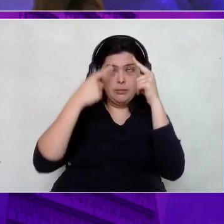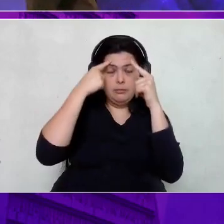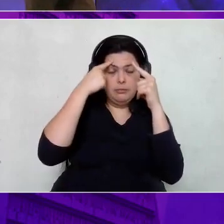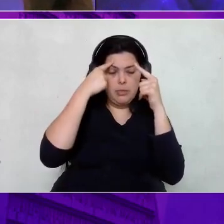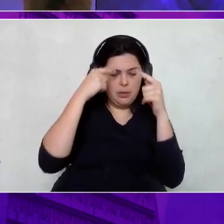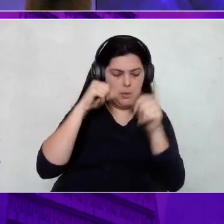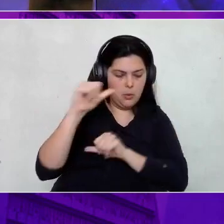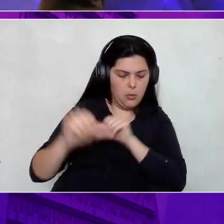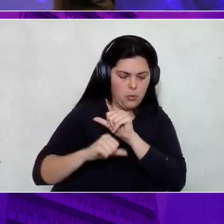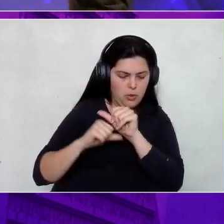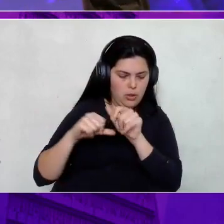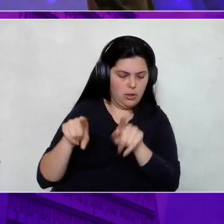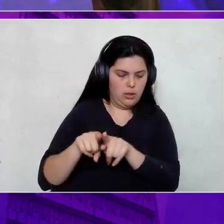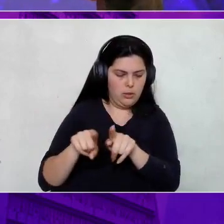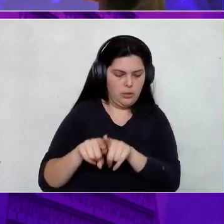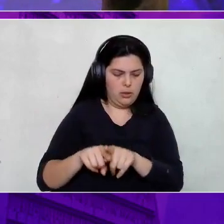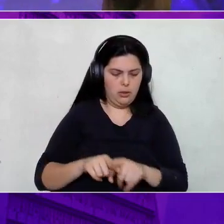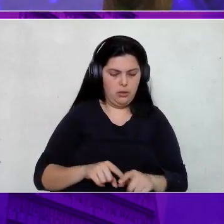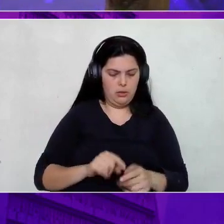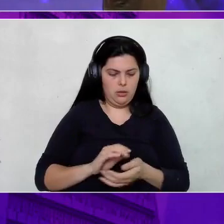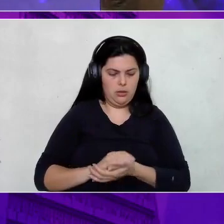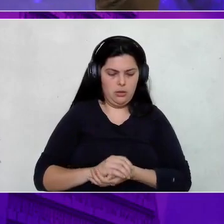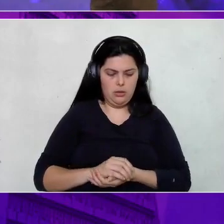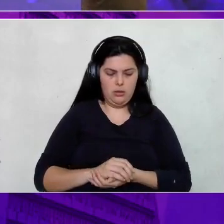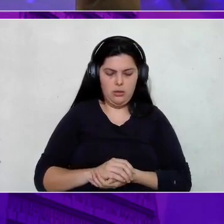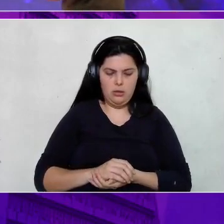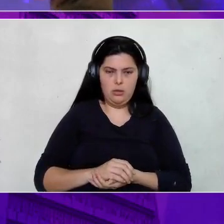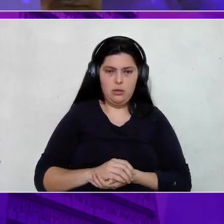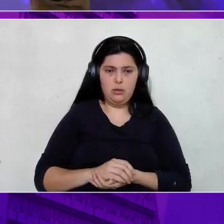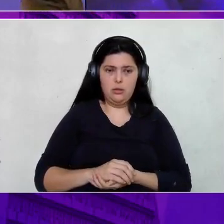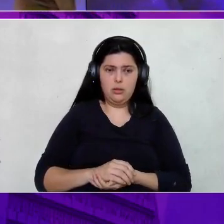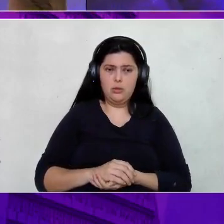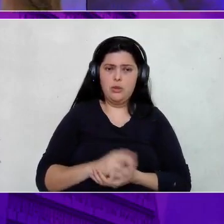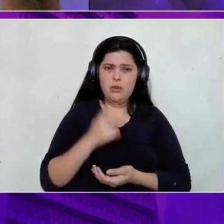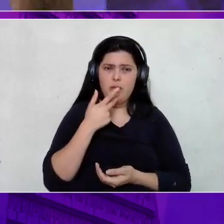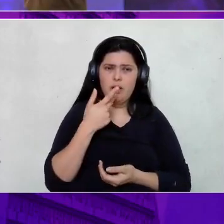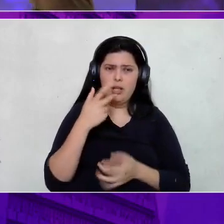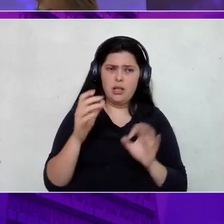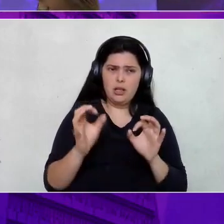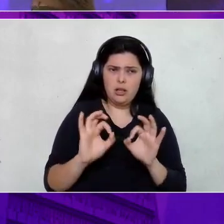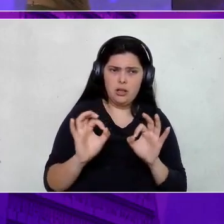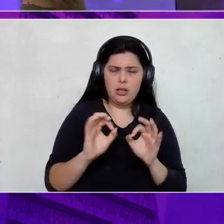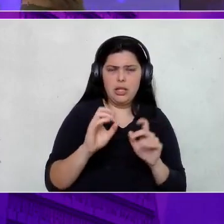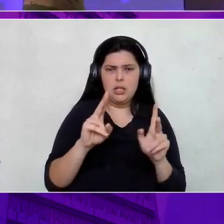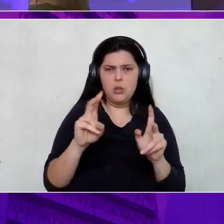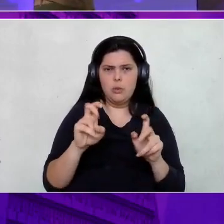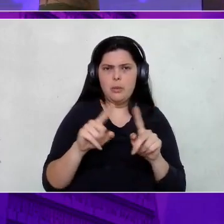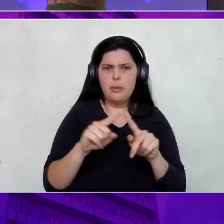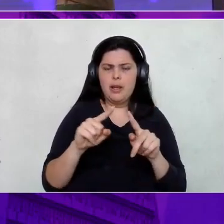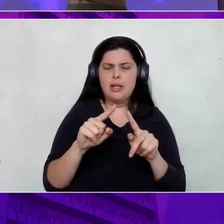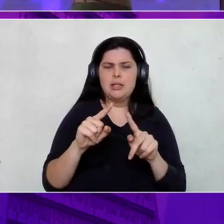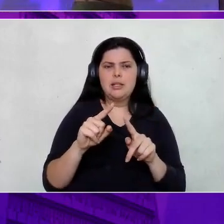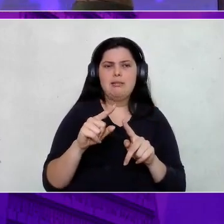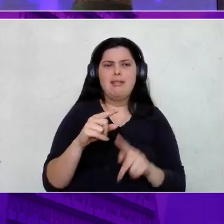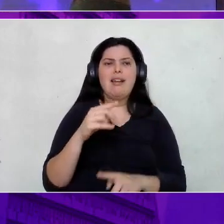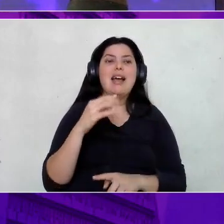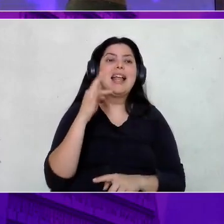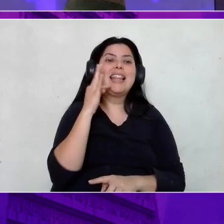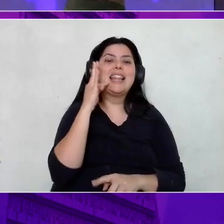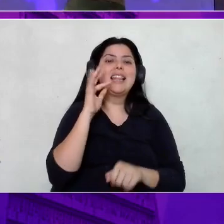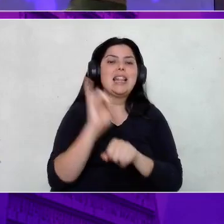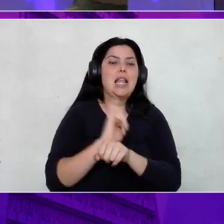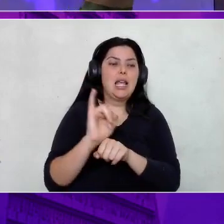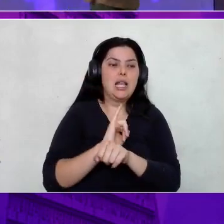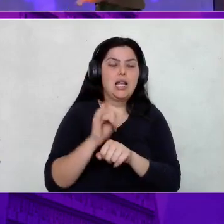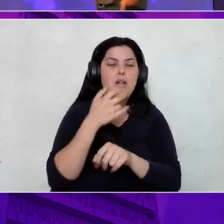mindset. Sim? A gente não falou muito, né? Mas, bom, a técnica, sim, e aí estou falando só